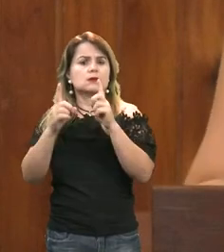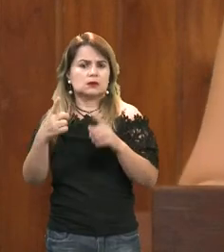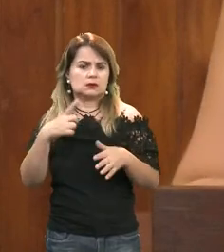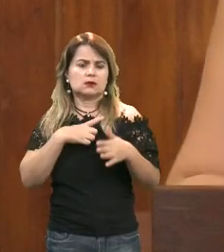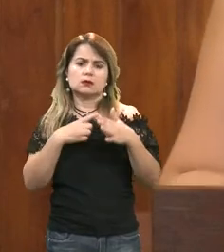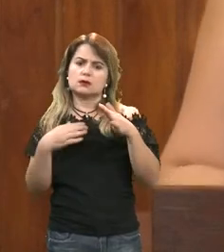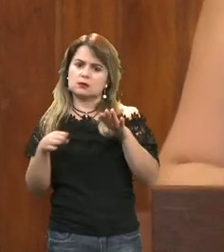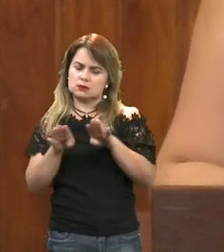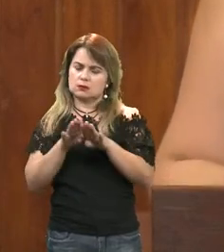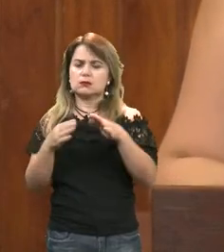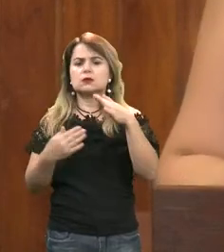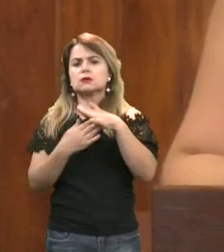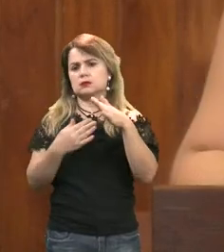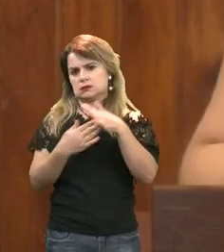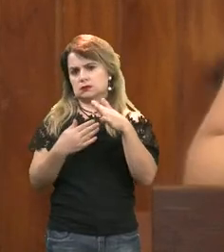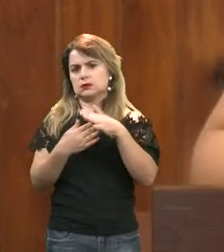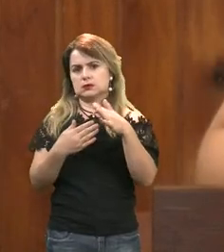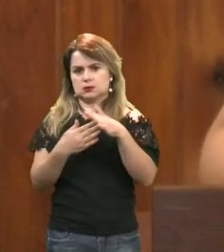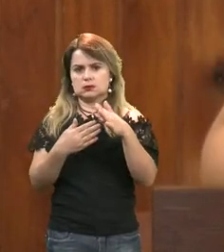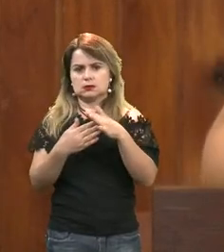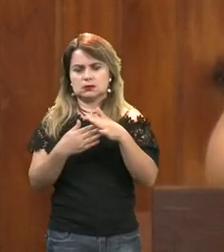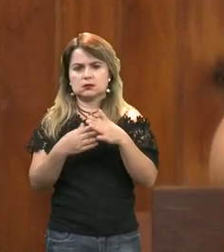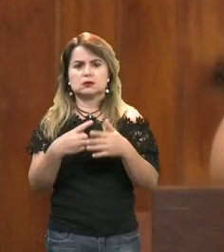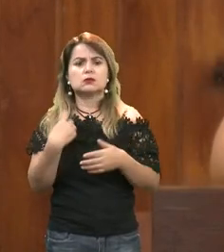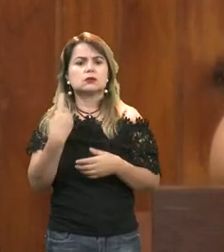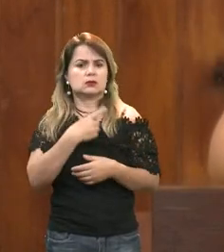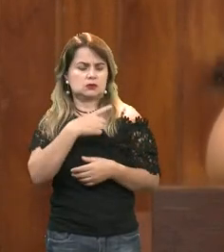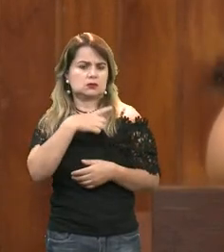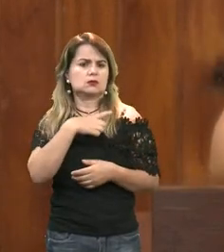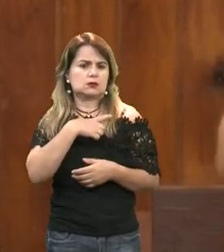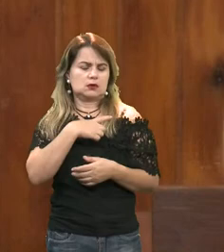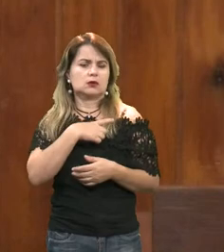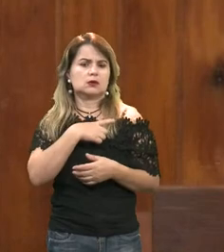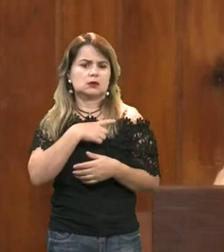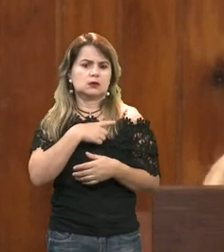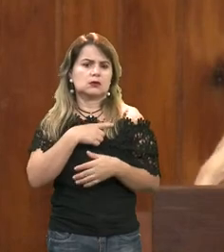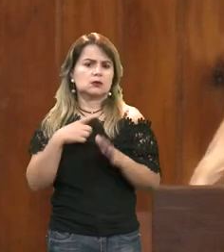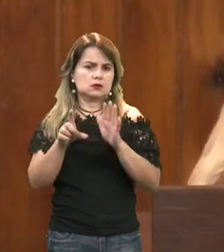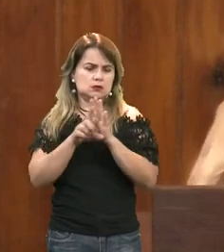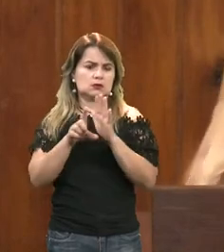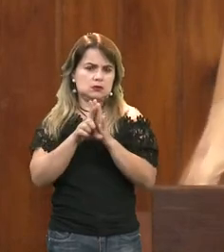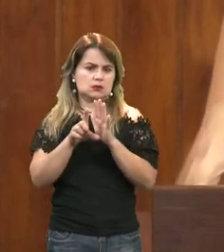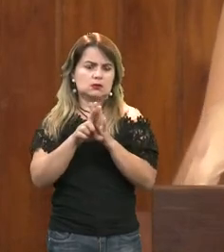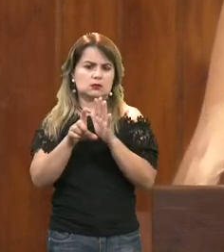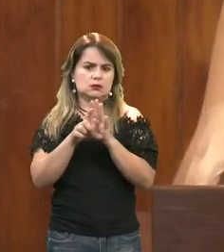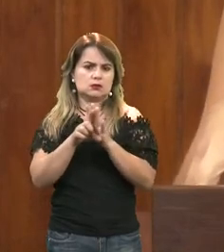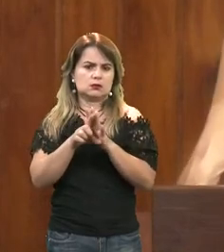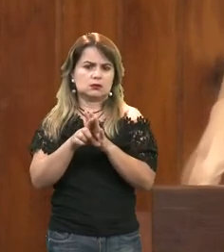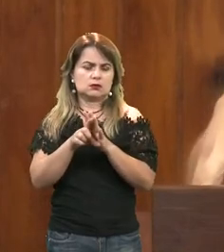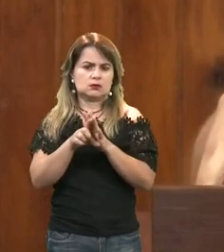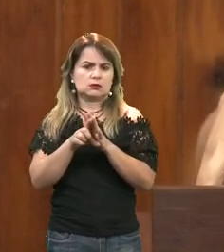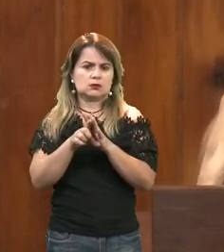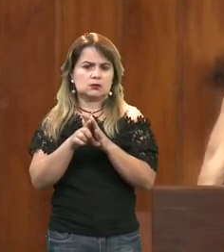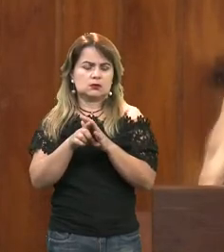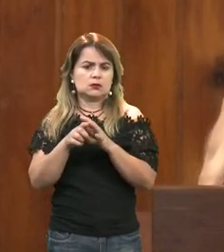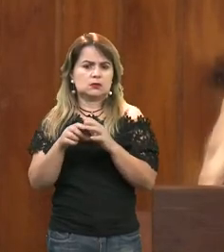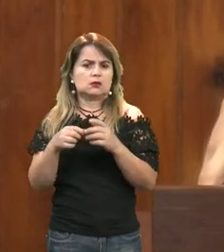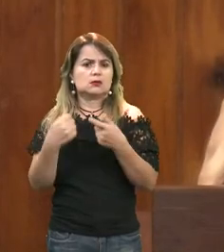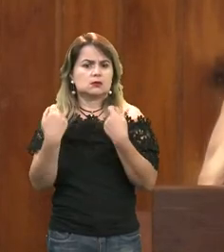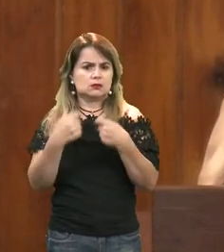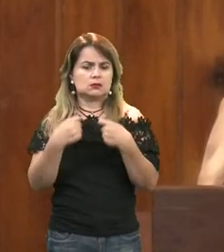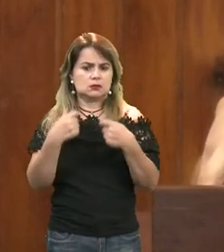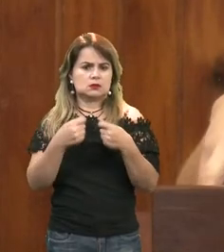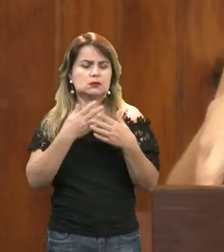limitações. Nós garantimos uma autorização civil, mas não estamos isentos das sanções e